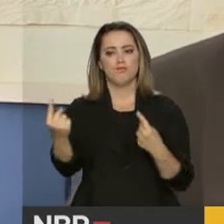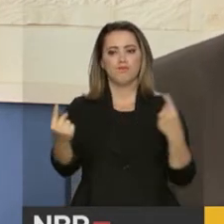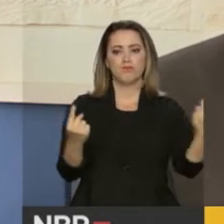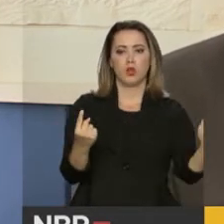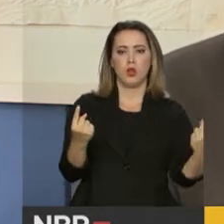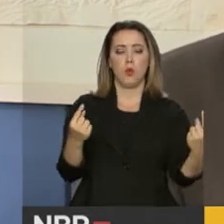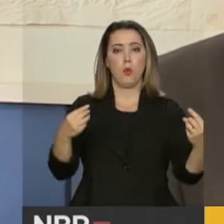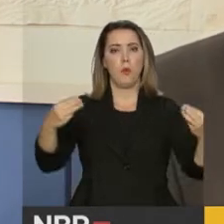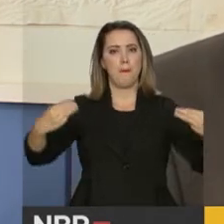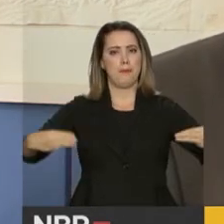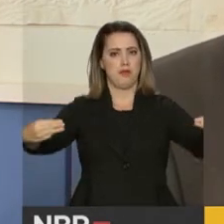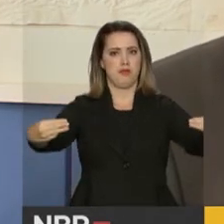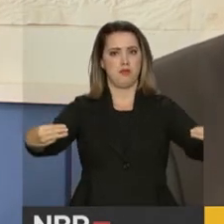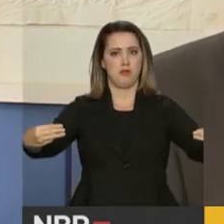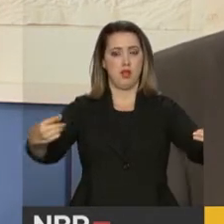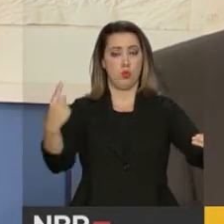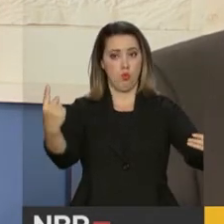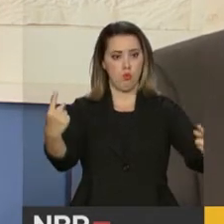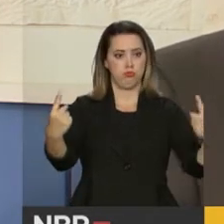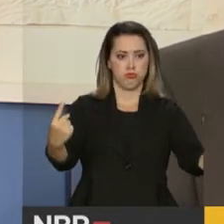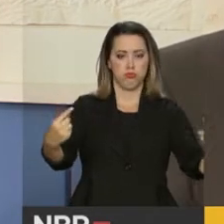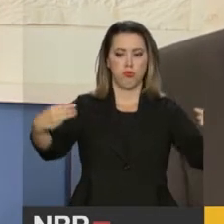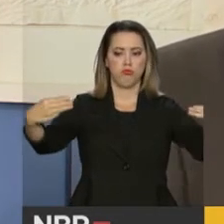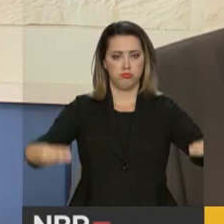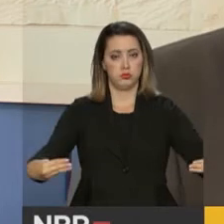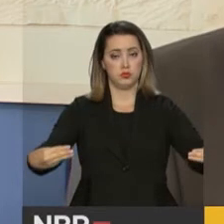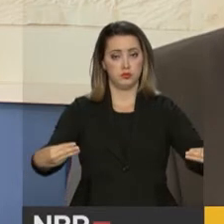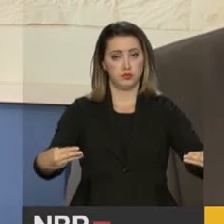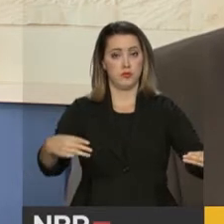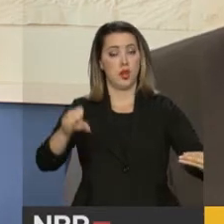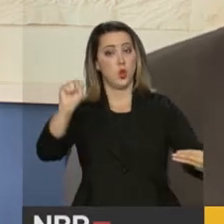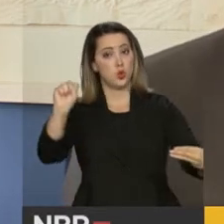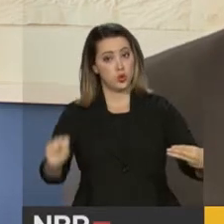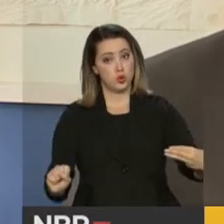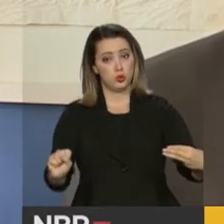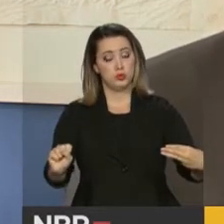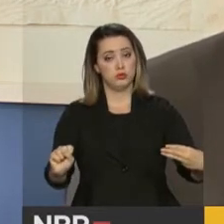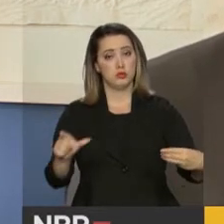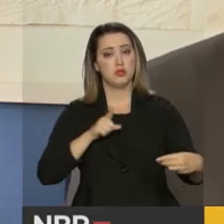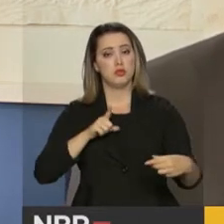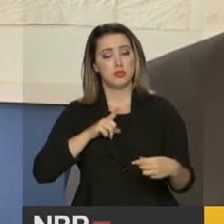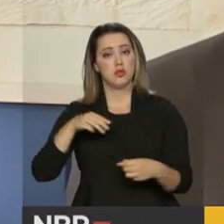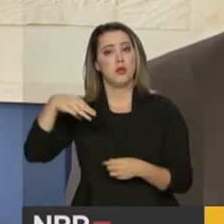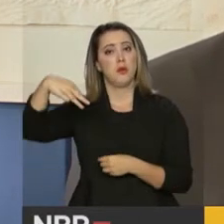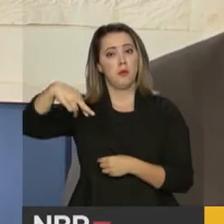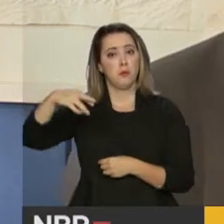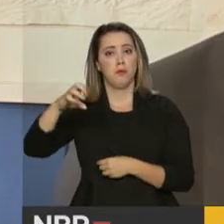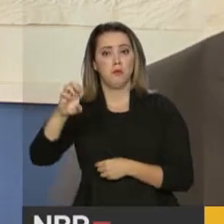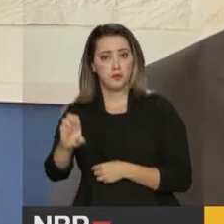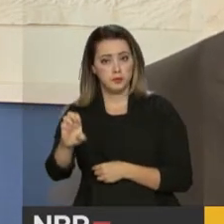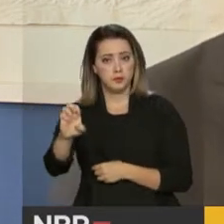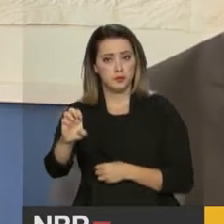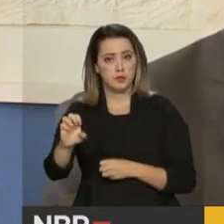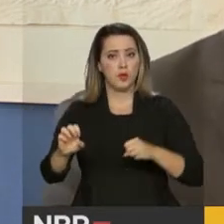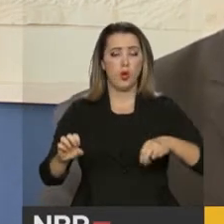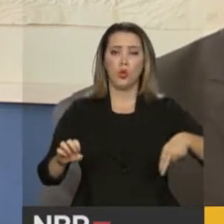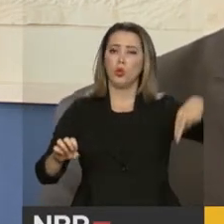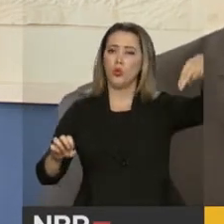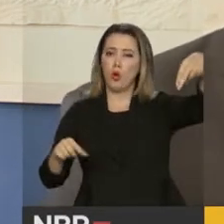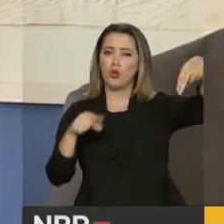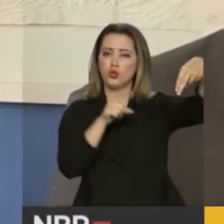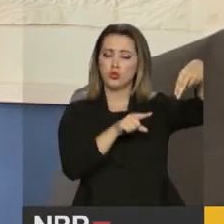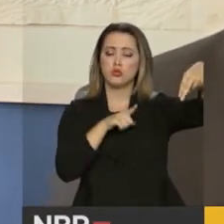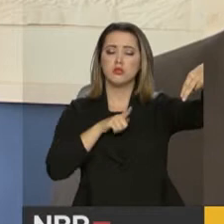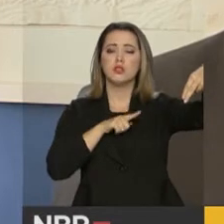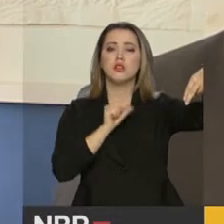lado um ministério. Do lado sul ficaria o Ministério das Relações Exteriores e do lado